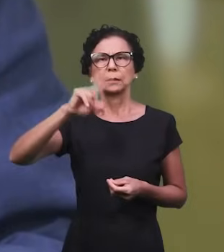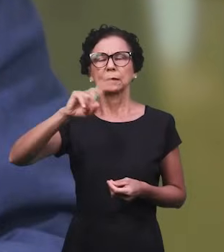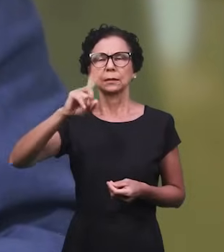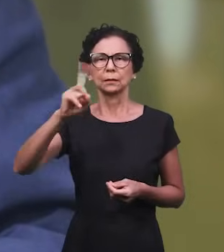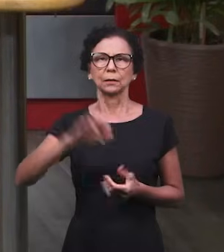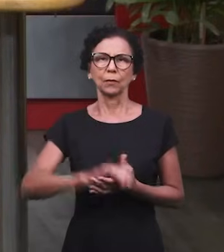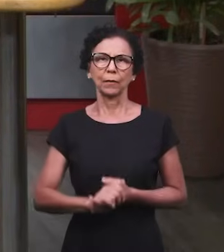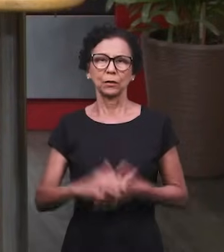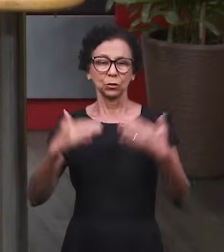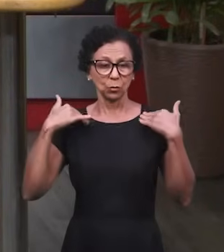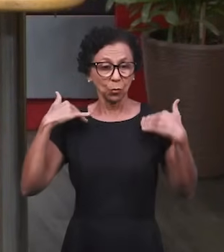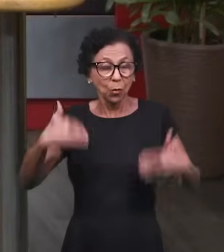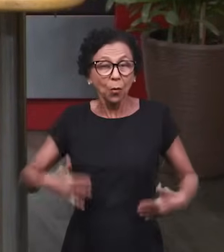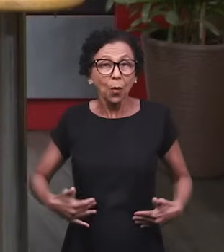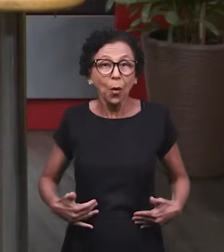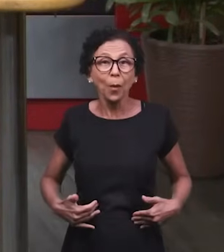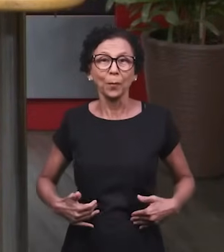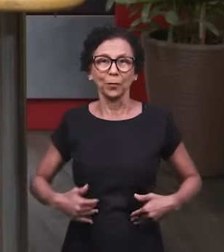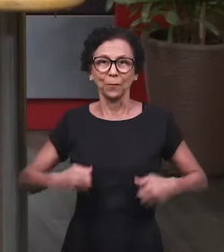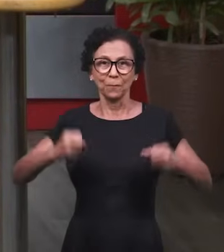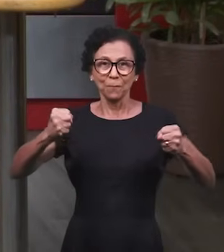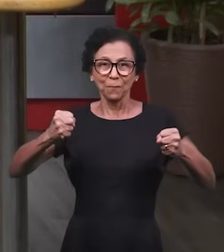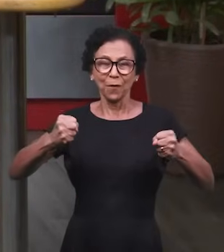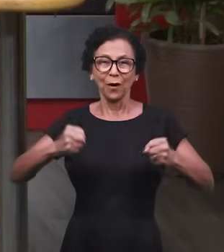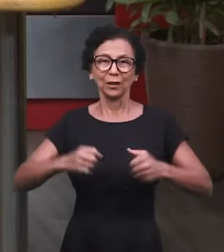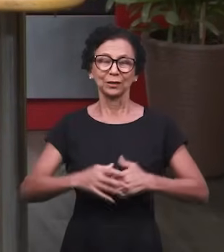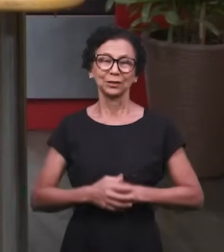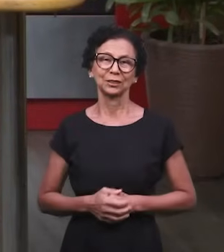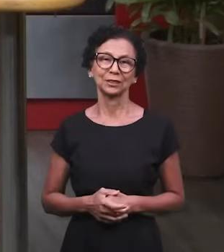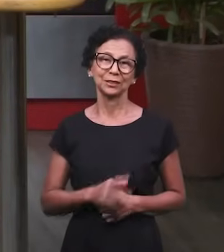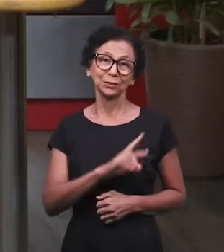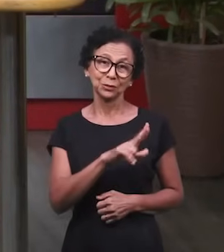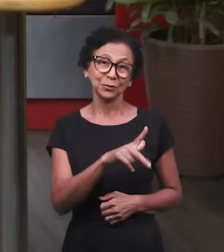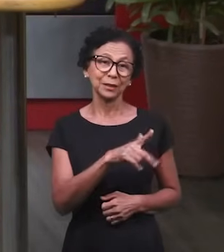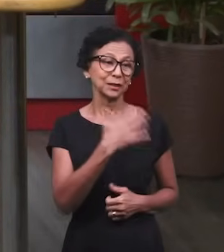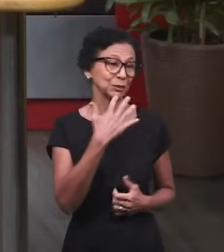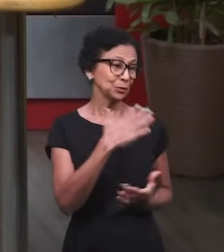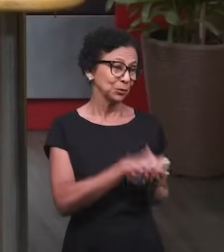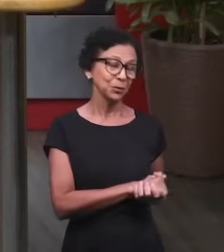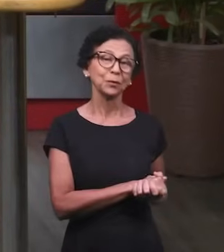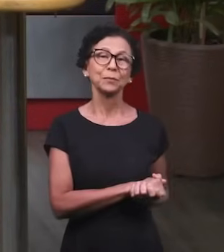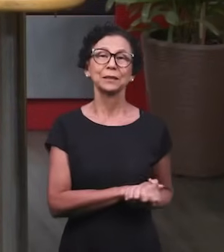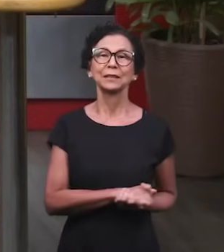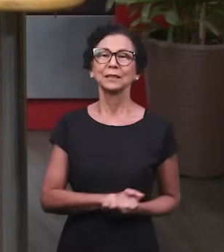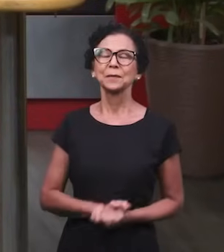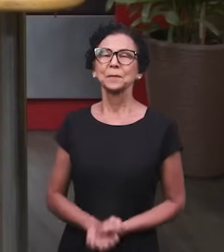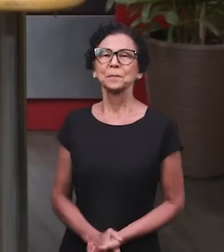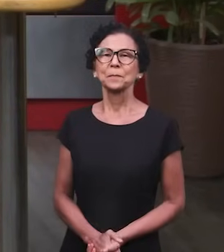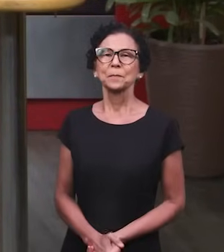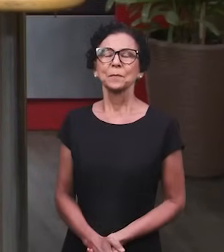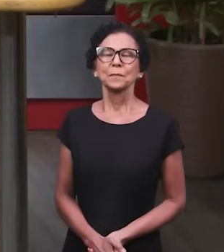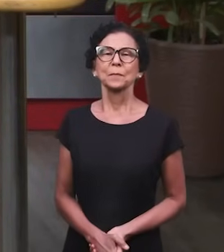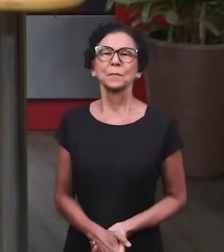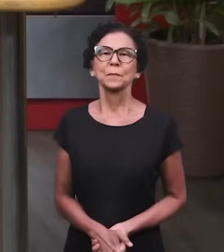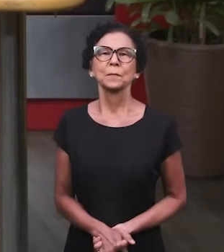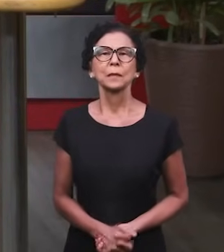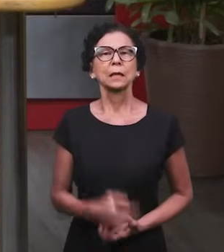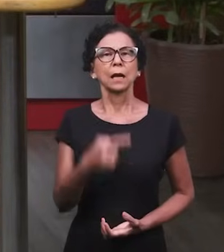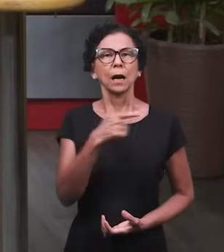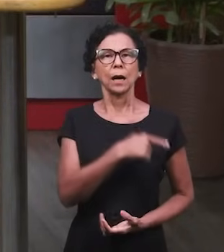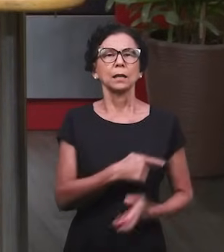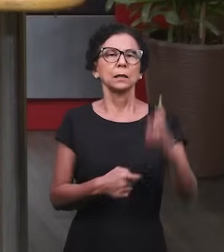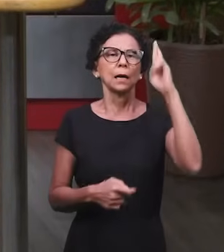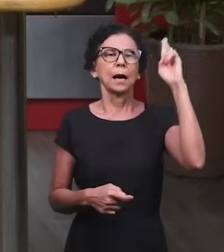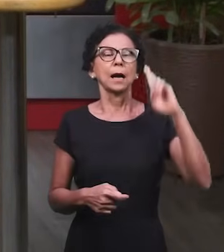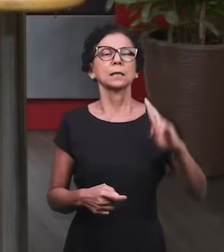nãoo nenhum e agora veja só são duas pessoas diferentes o homem Ele Decide sempre pela razão